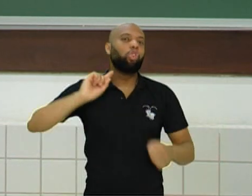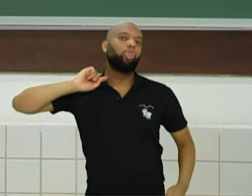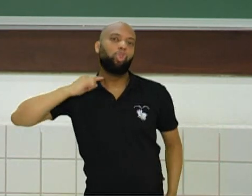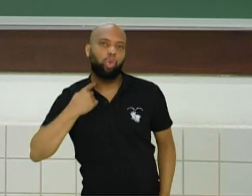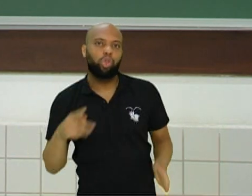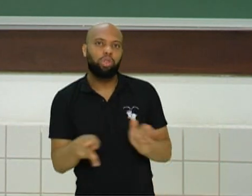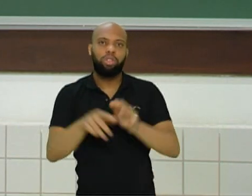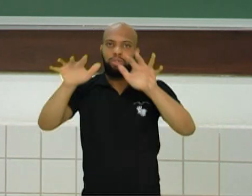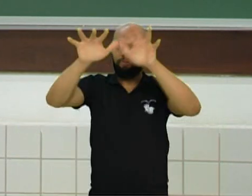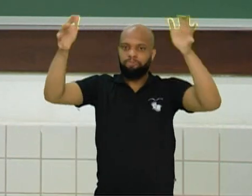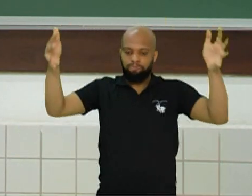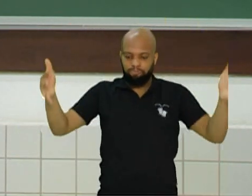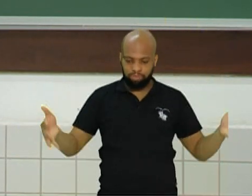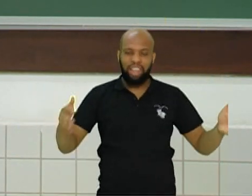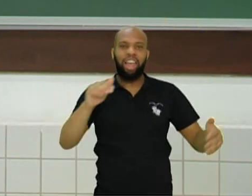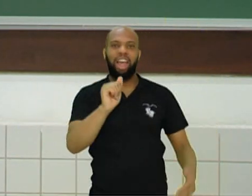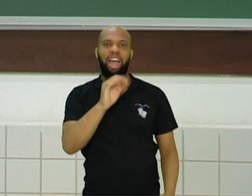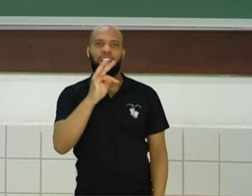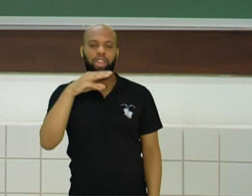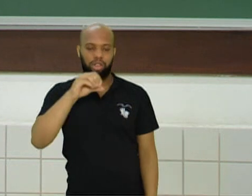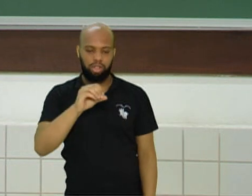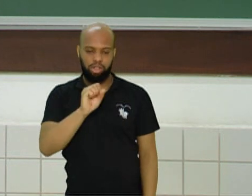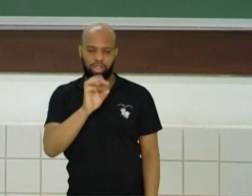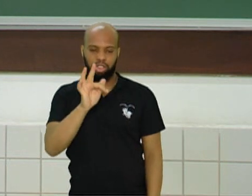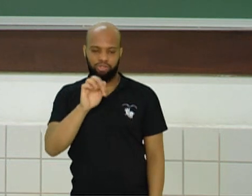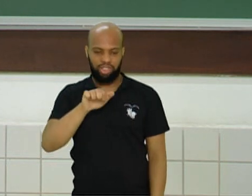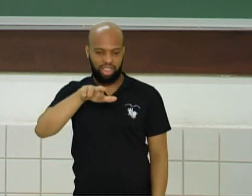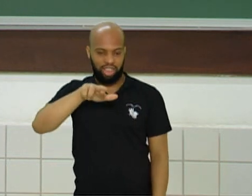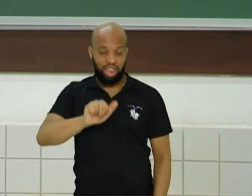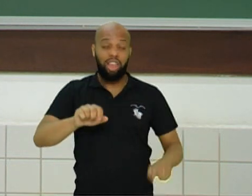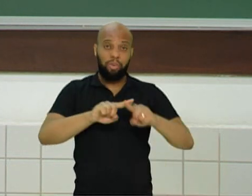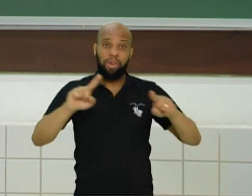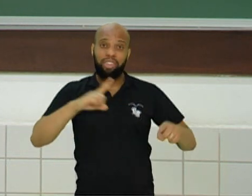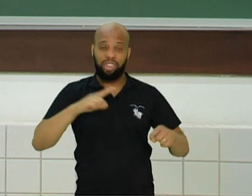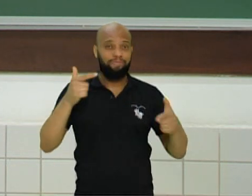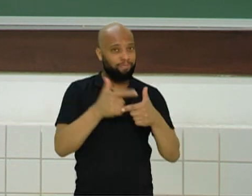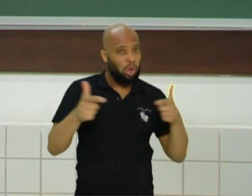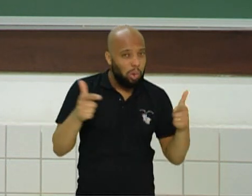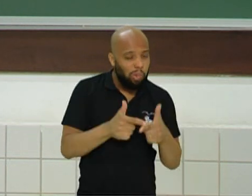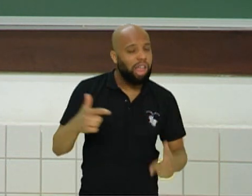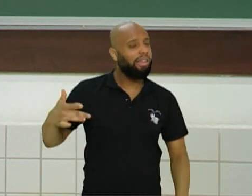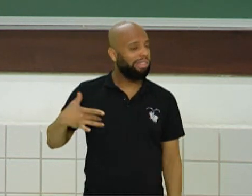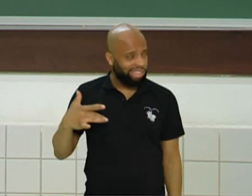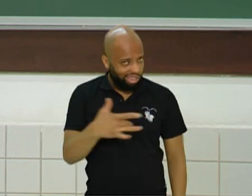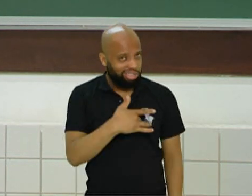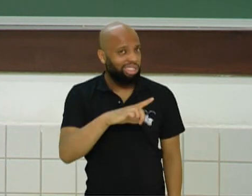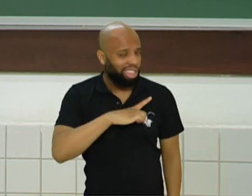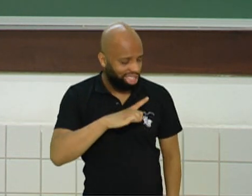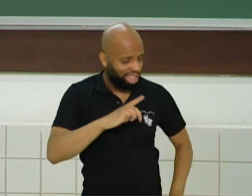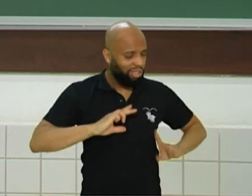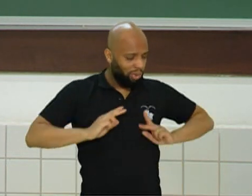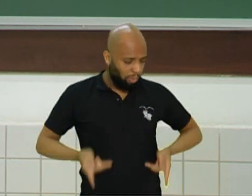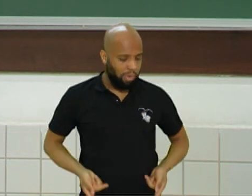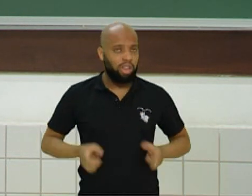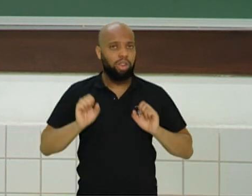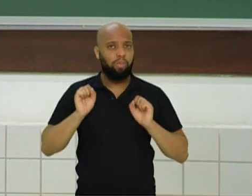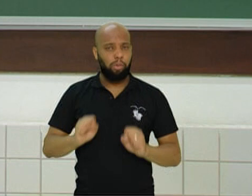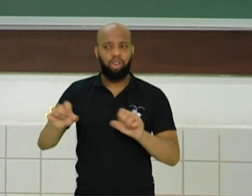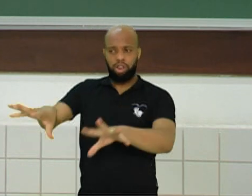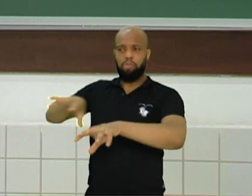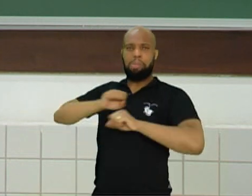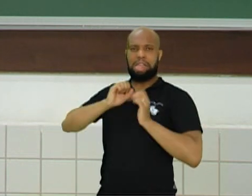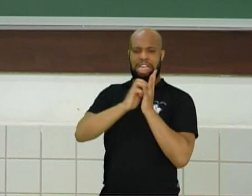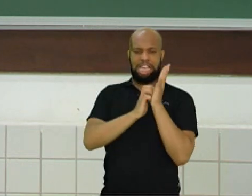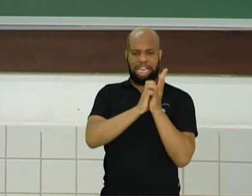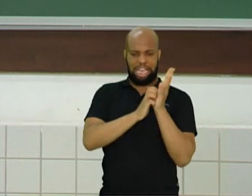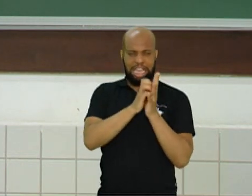essa poluição, ela traz problemas para a saúde do meio do ser humano, né? A gente pode adquirir ali